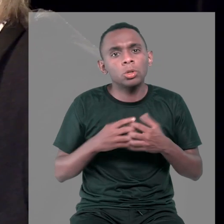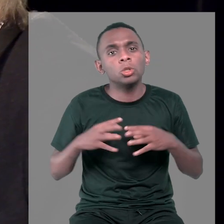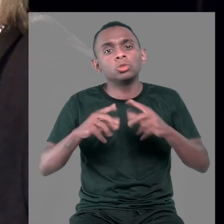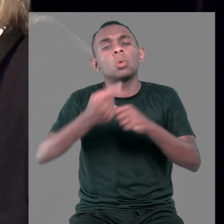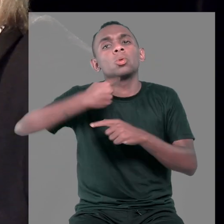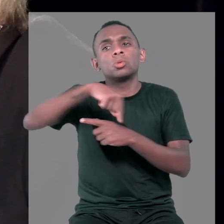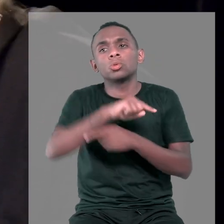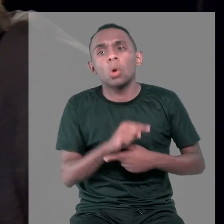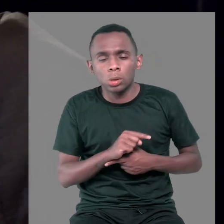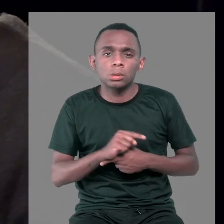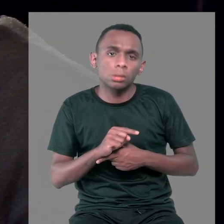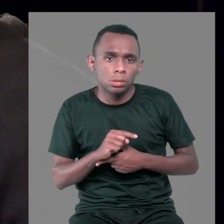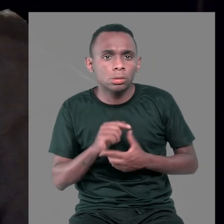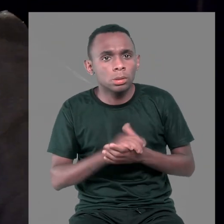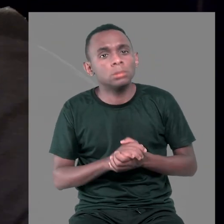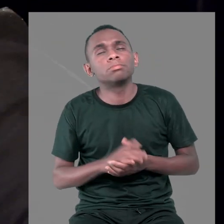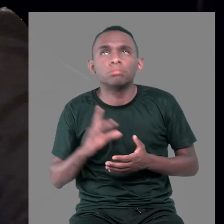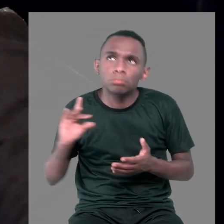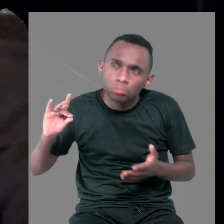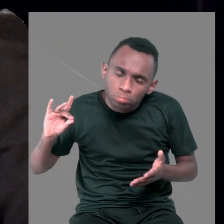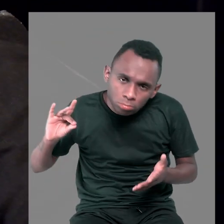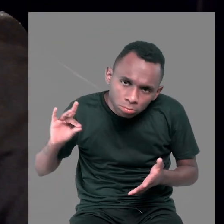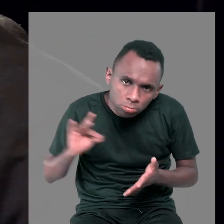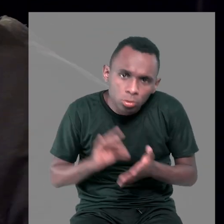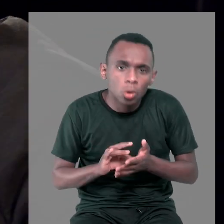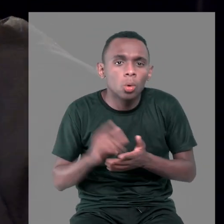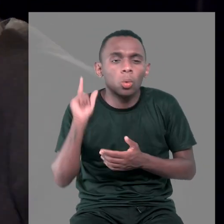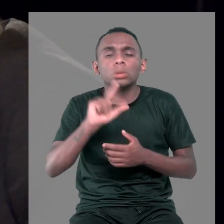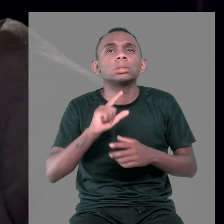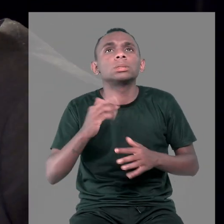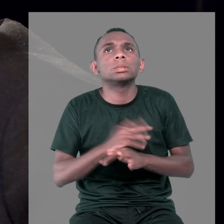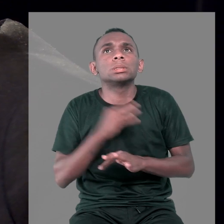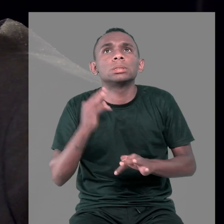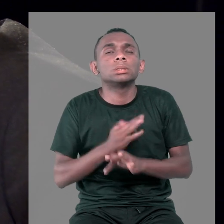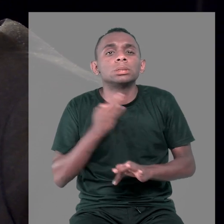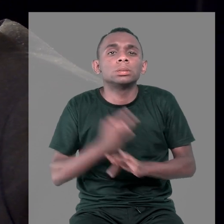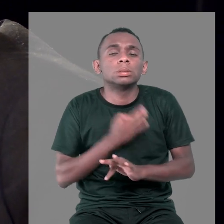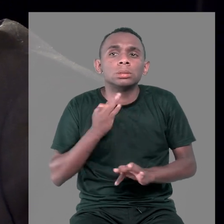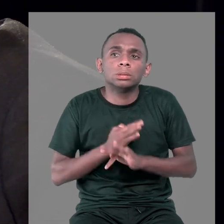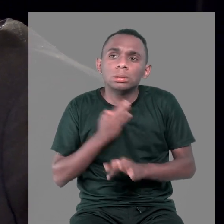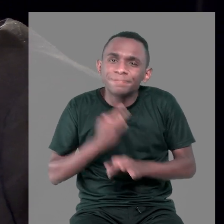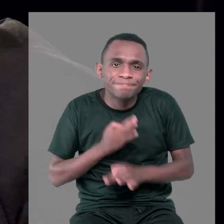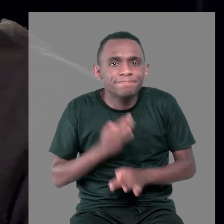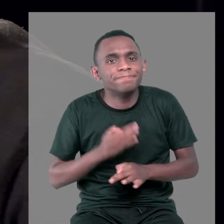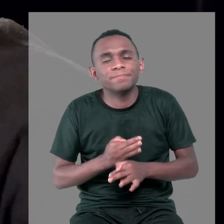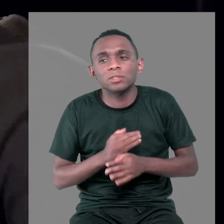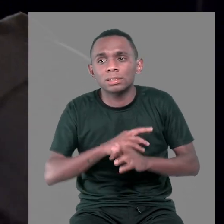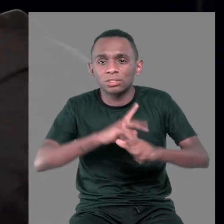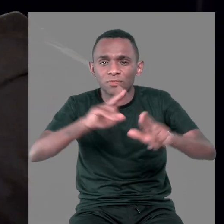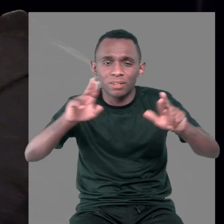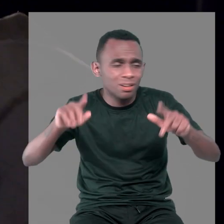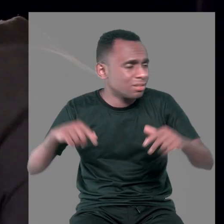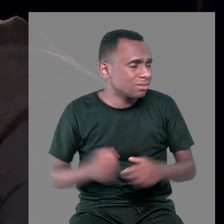existir. Agora, e esse foi um pouco o mote do meu texto, isso